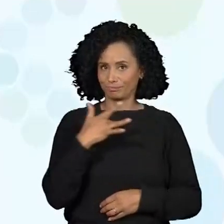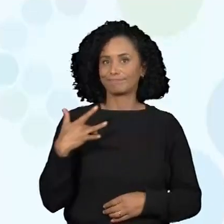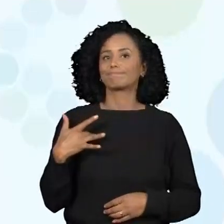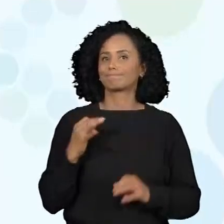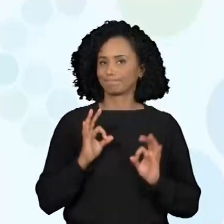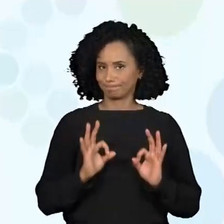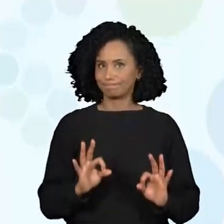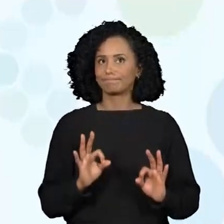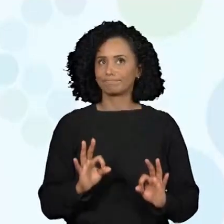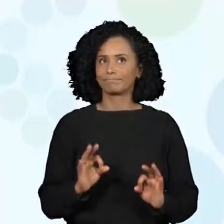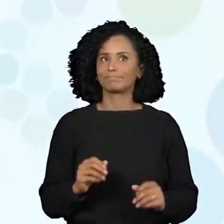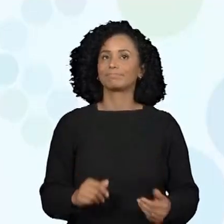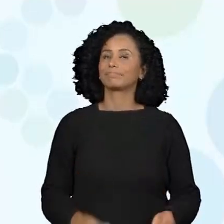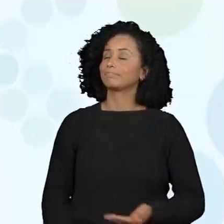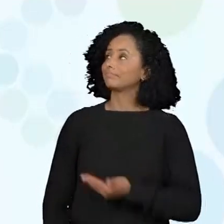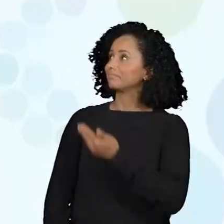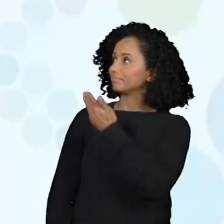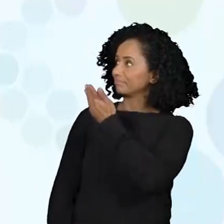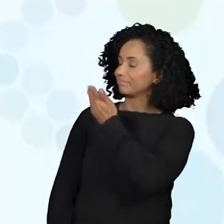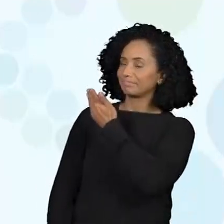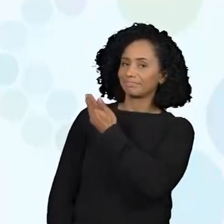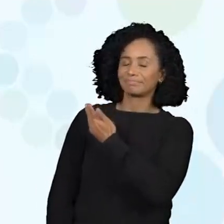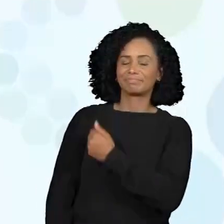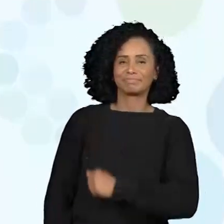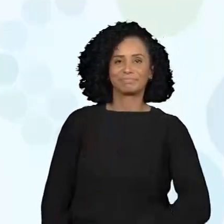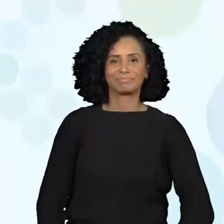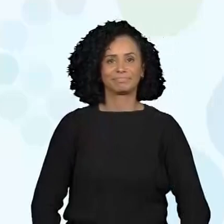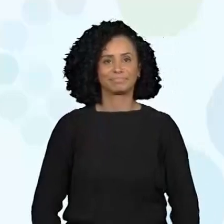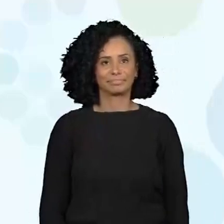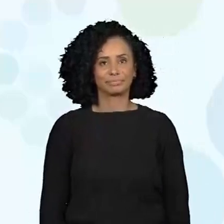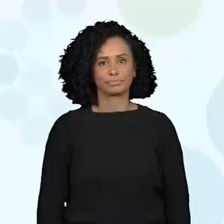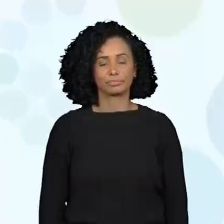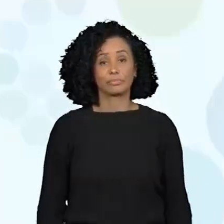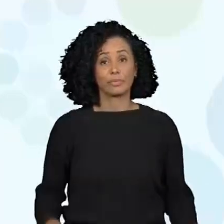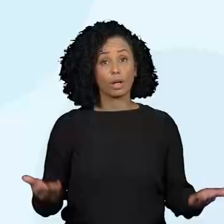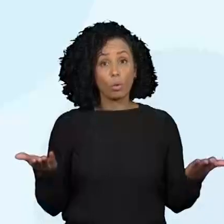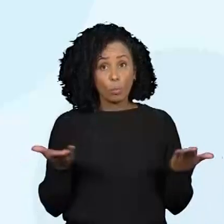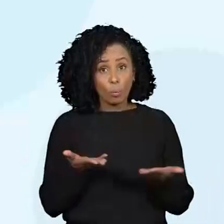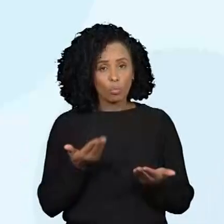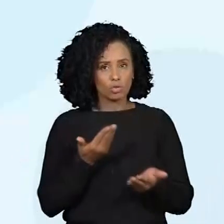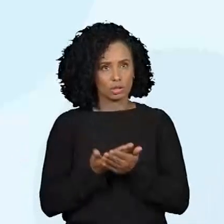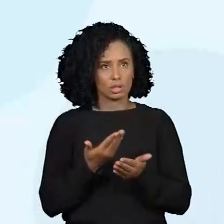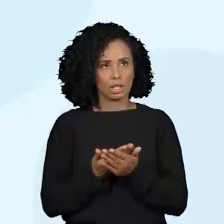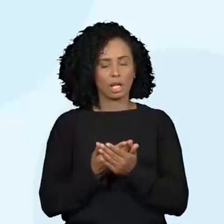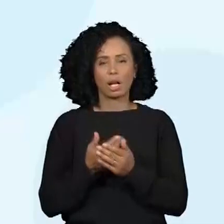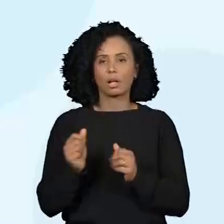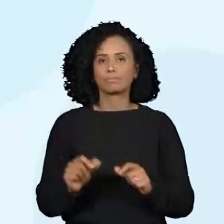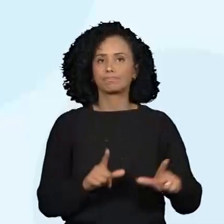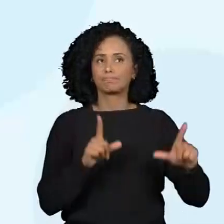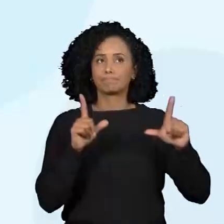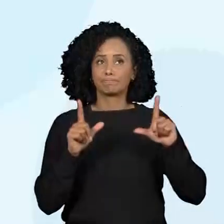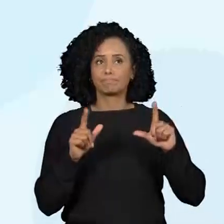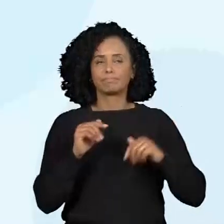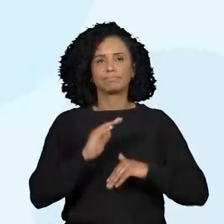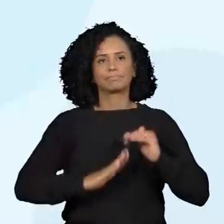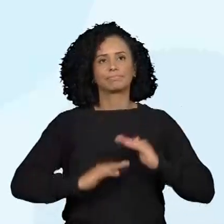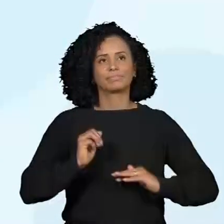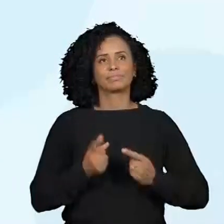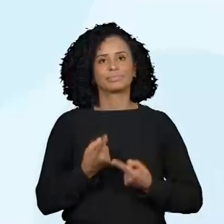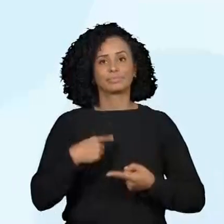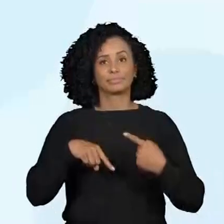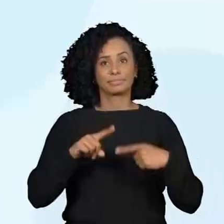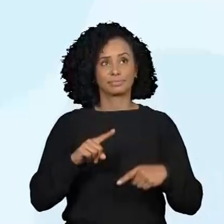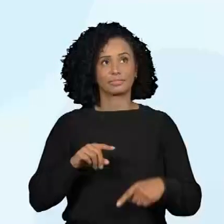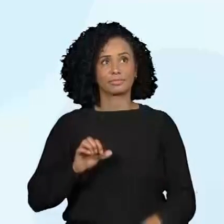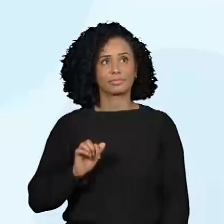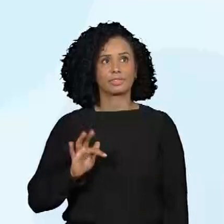hoje, micro-organismos que fazem mal. E nessa aula nós vamos trabalhar com as habilidades